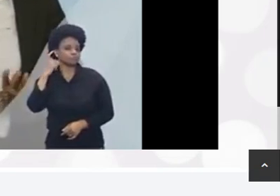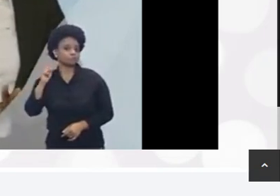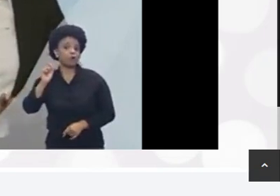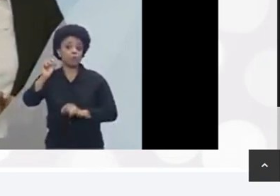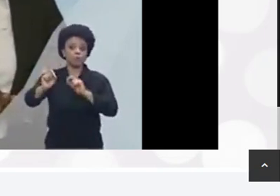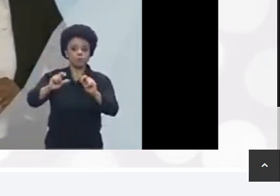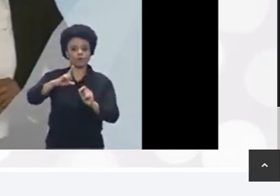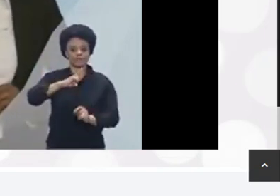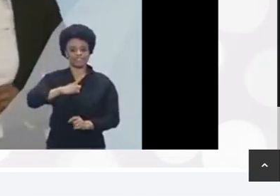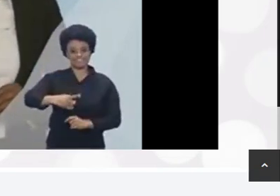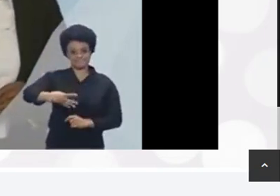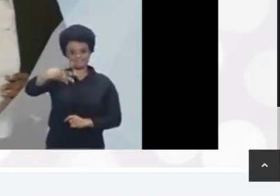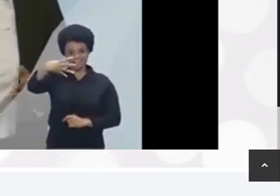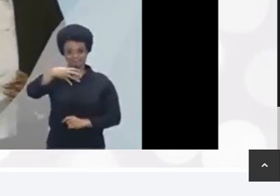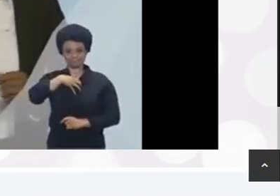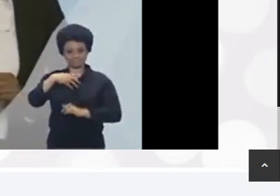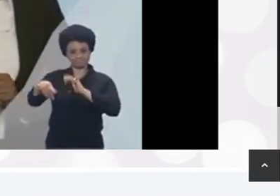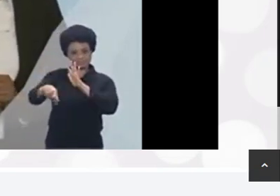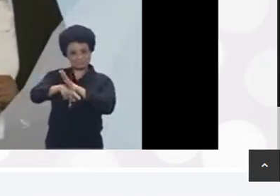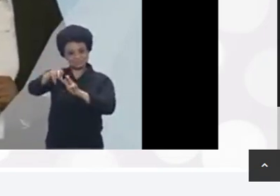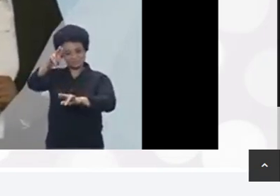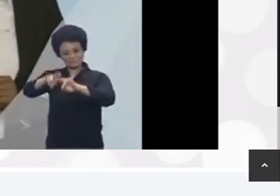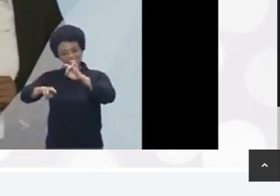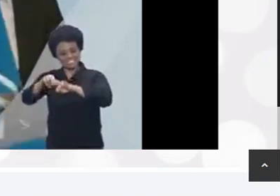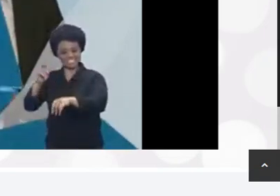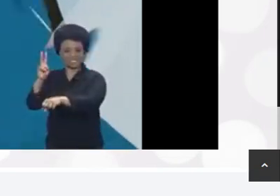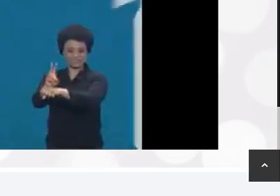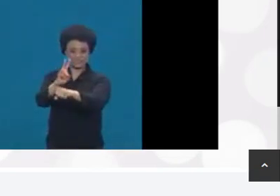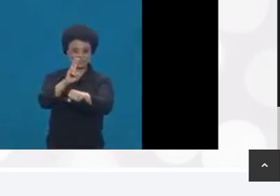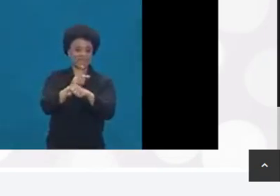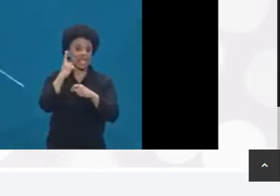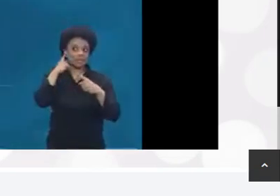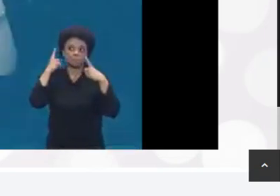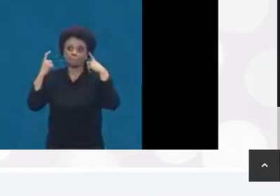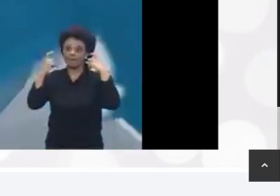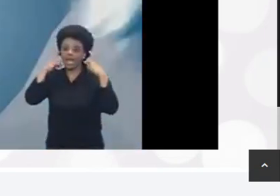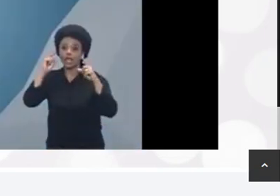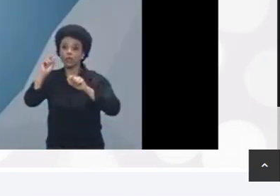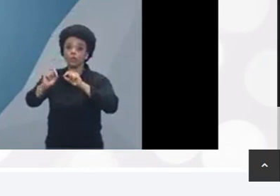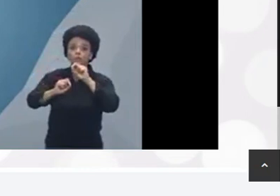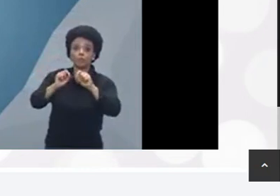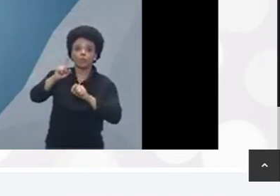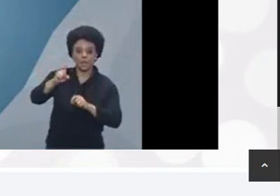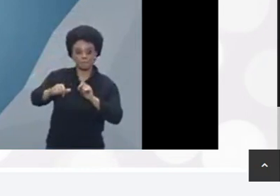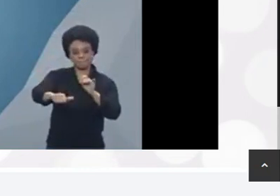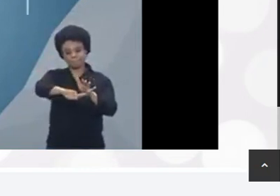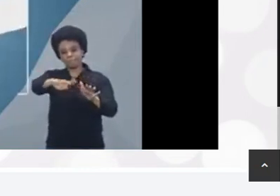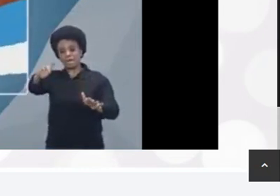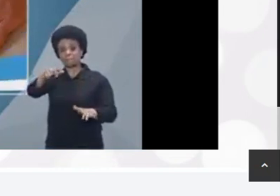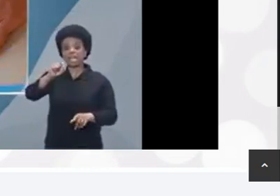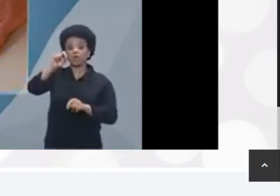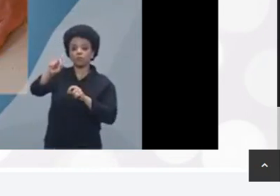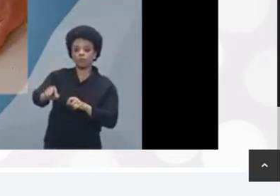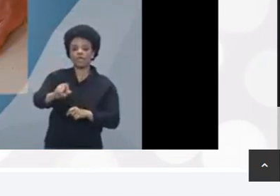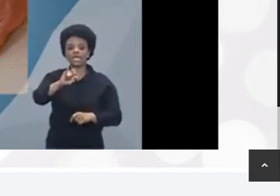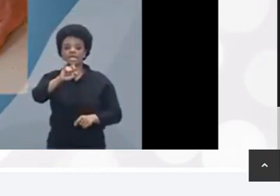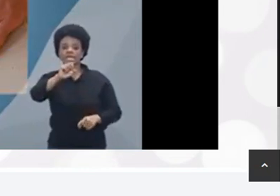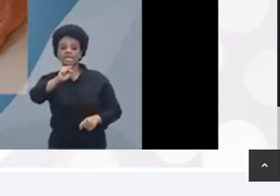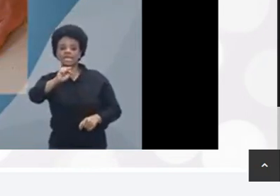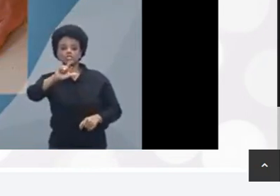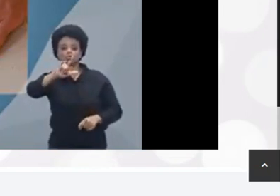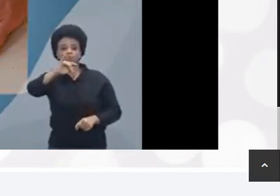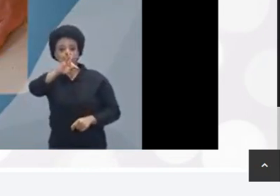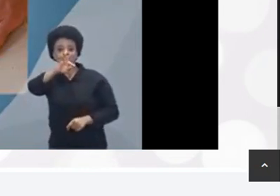existem 4 tipos de materiais de tratamento acústico. O primeiro tipo são os isolantes, que